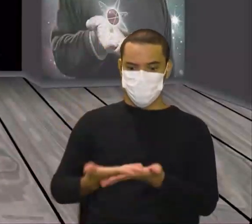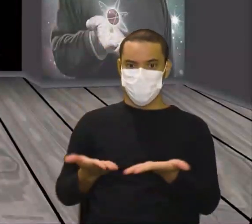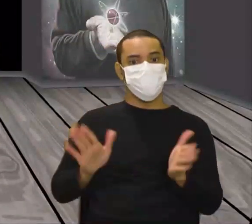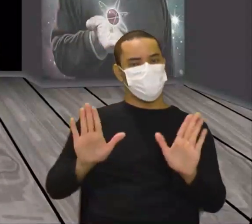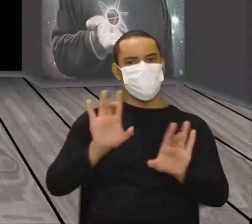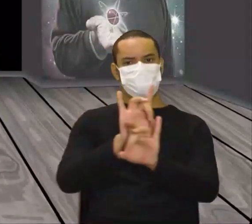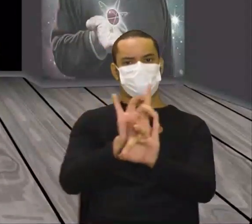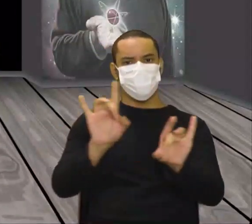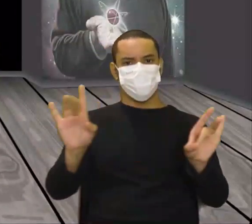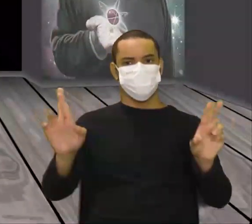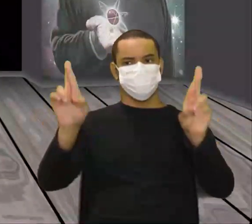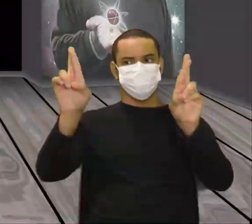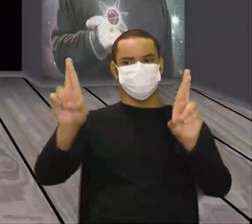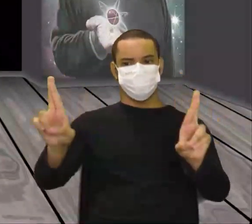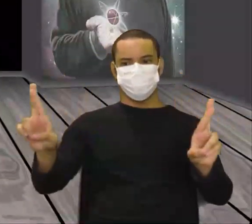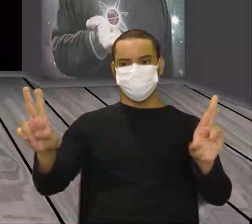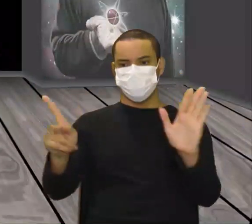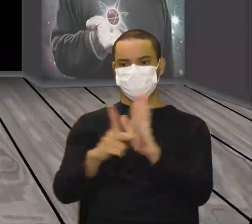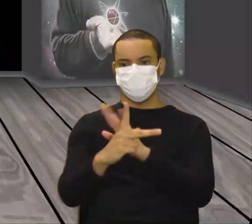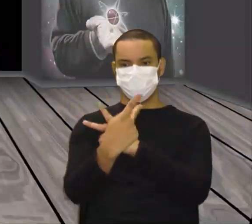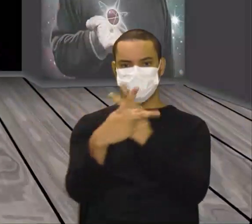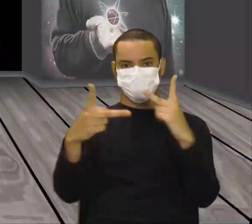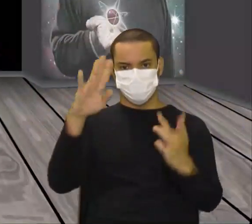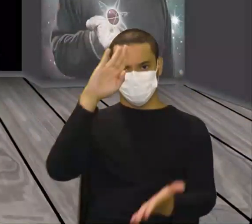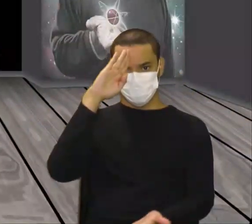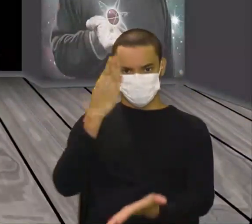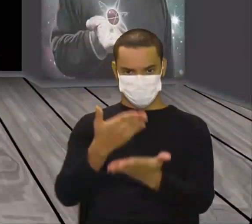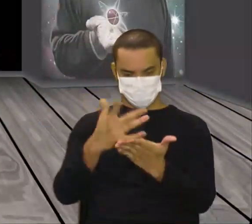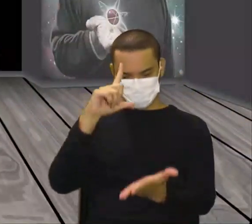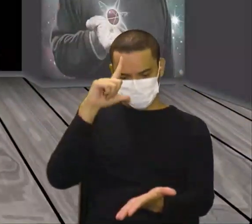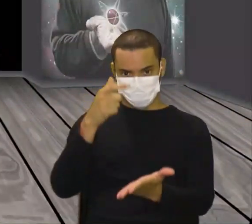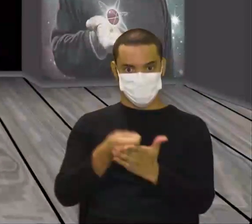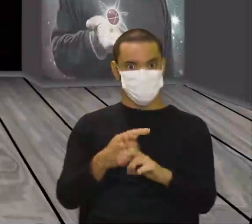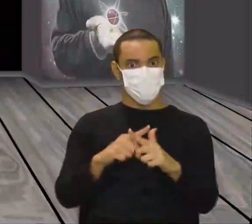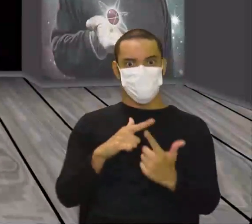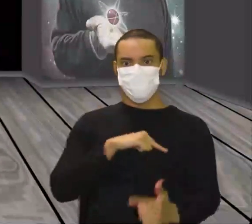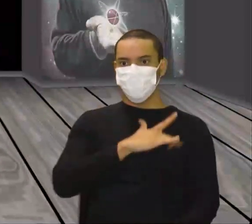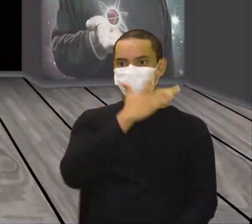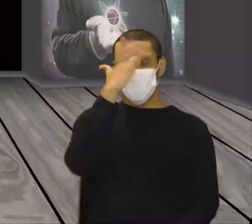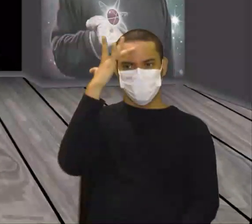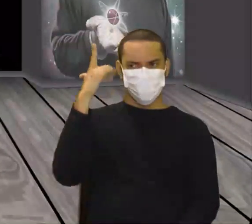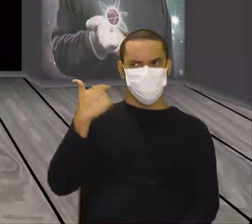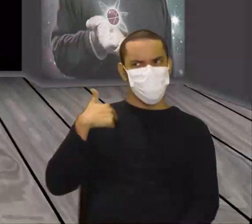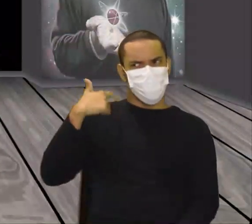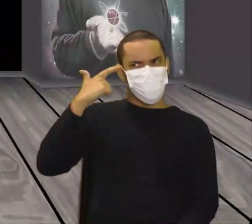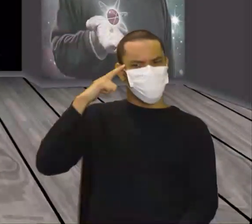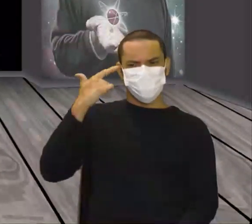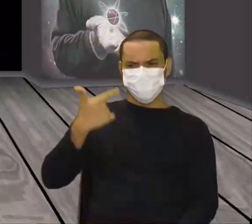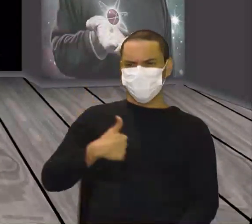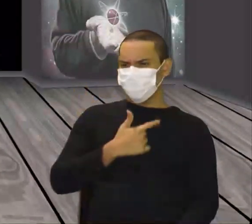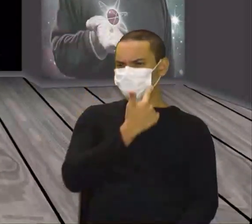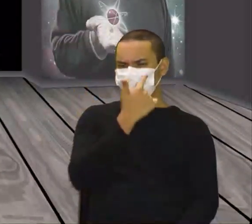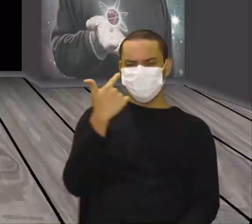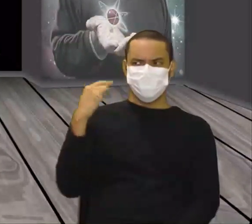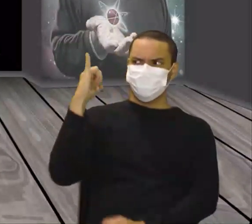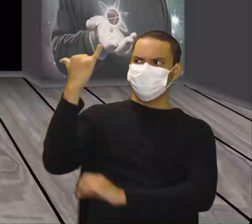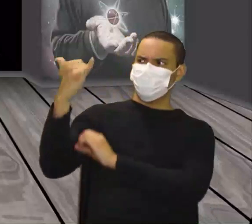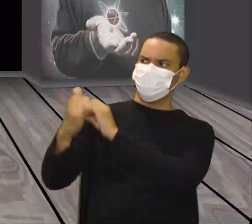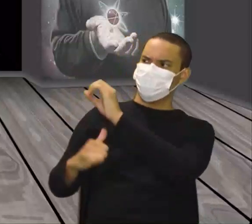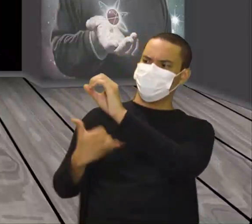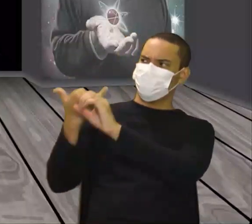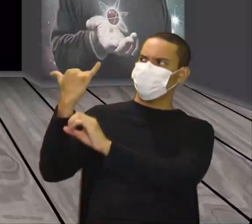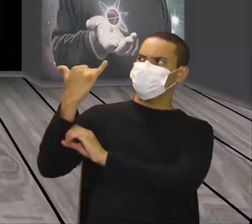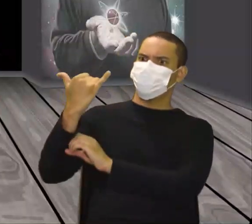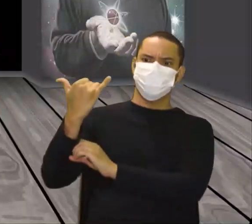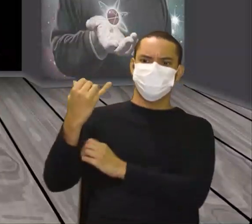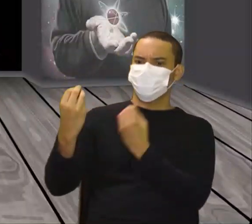no que quer, né? É a opção de cada um. Que não existe satélite, que não tem essa ideia, eu não entendo como ele